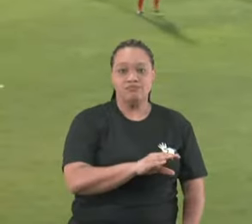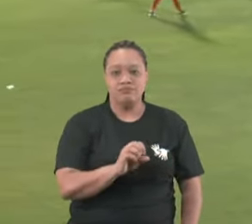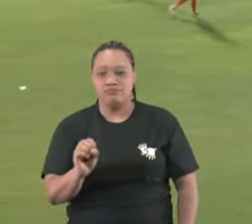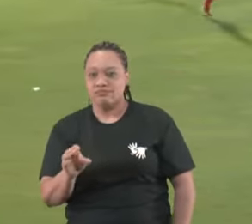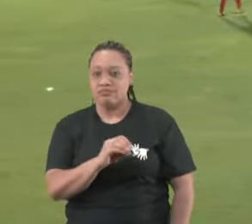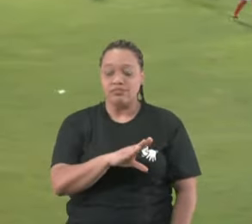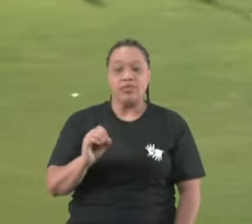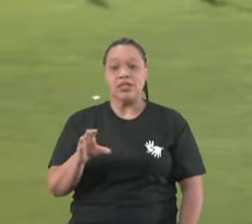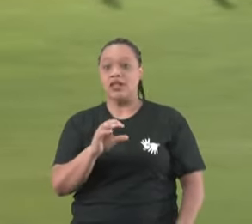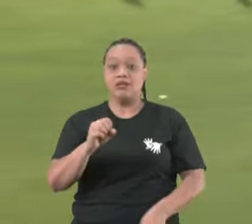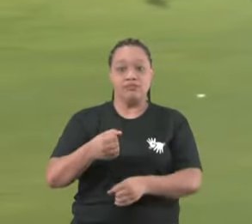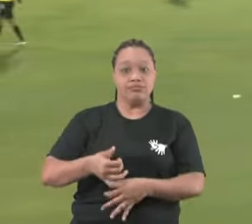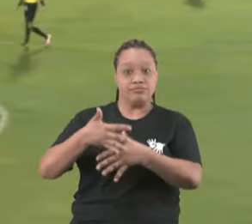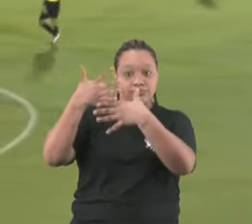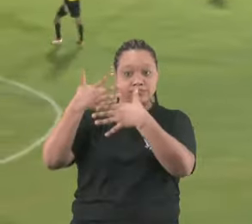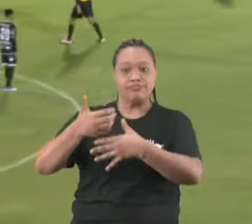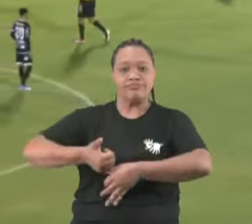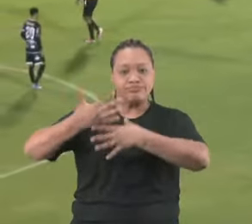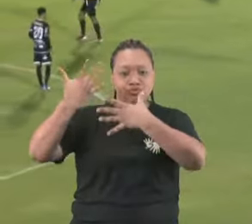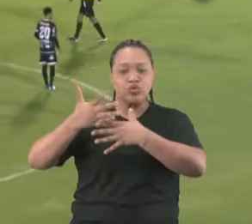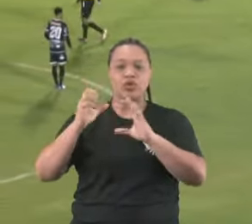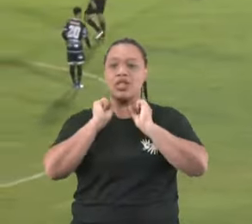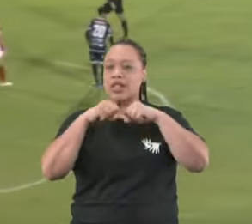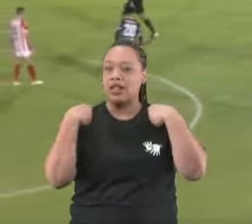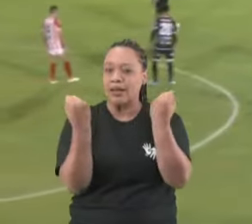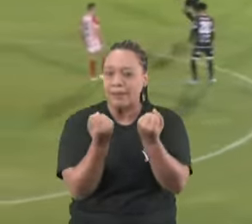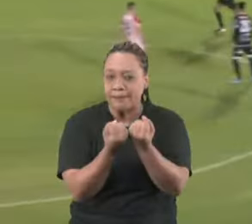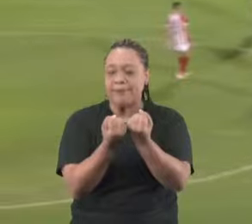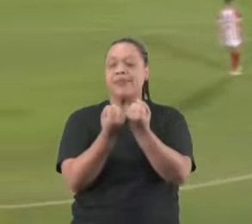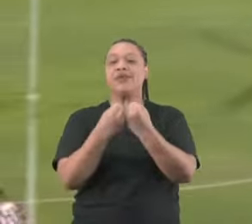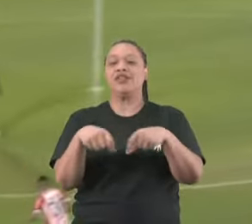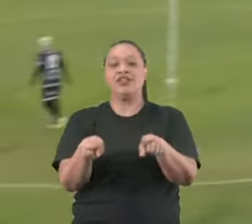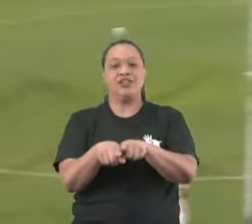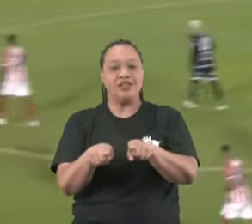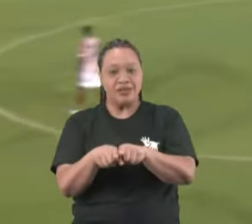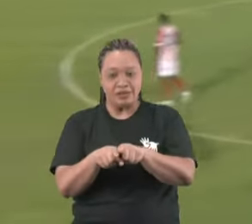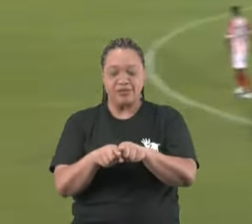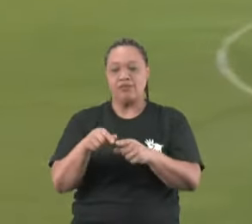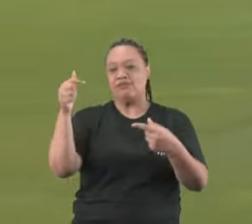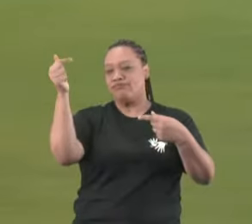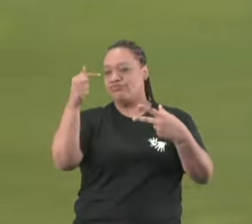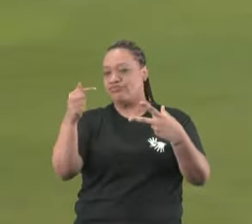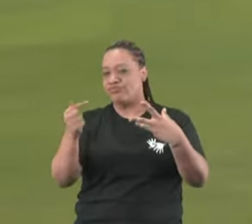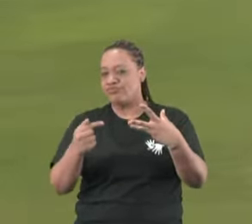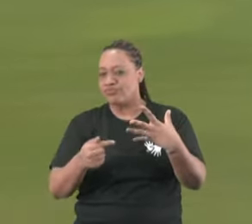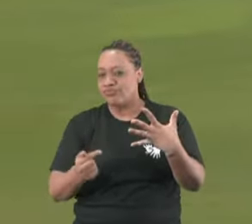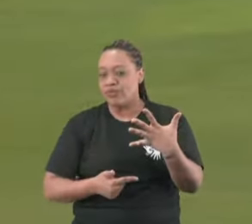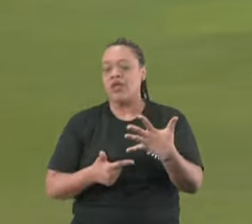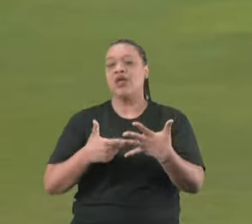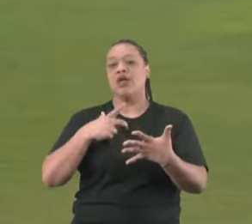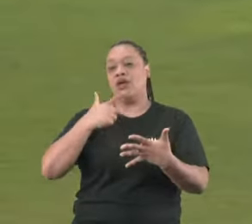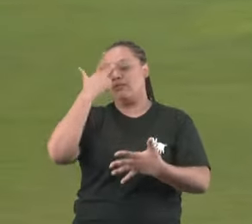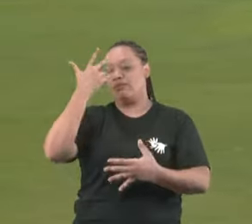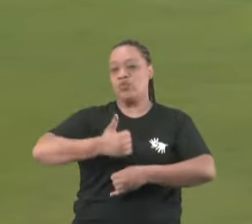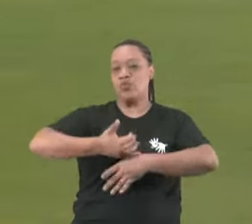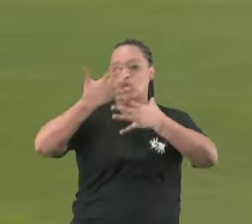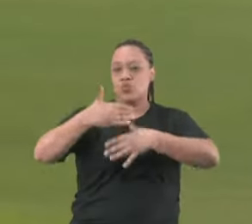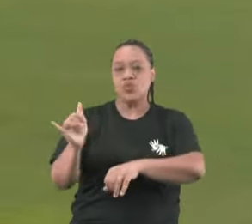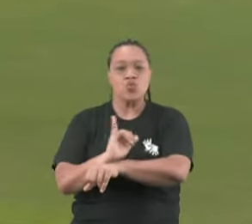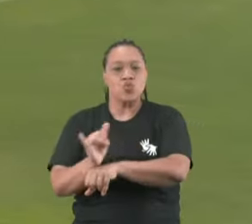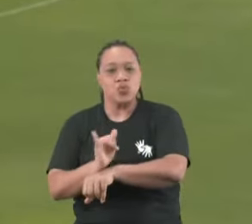Seu Marinho, seu Neilton no Trapiche, o Carnificina Games, o Albirão, Leonardo